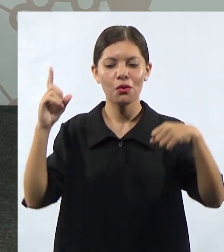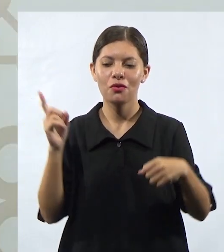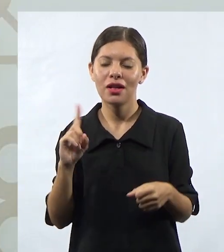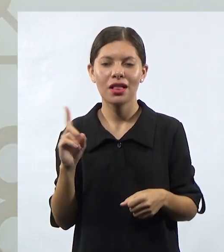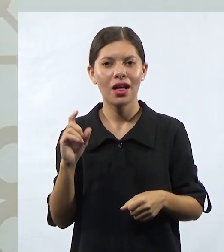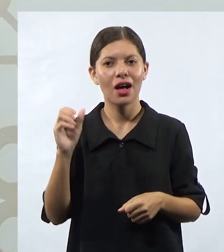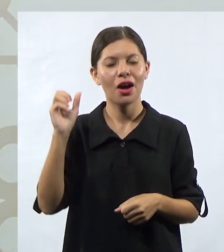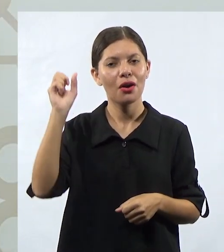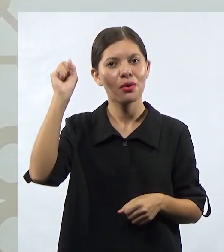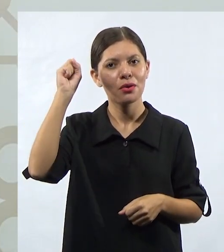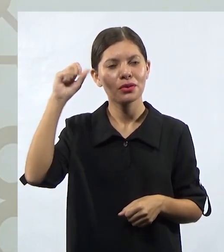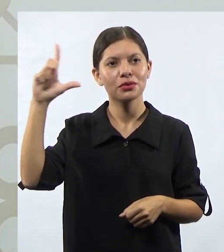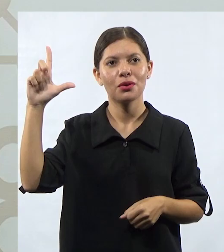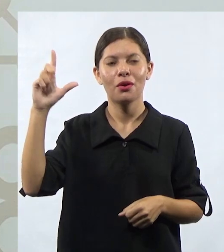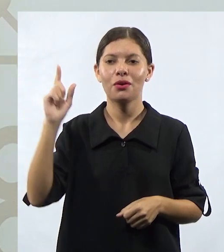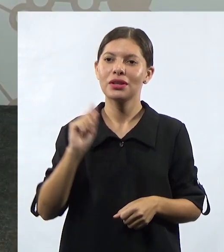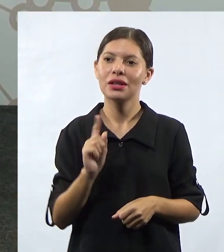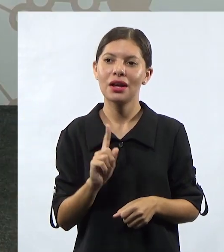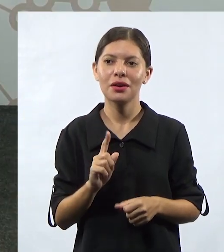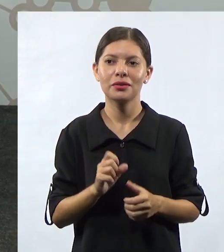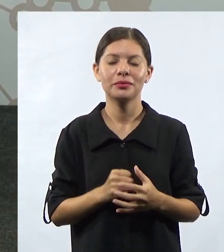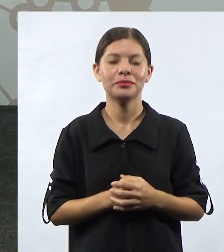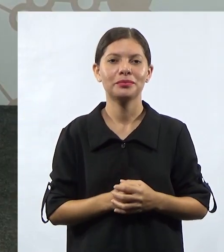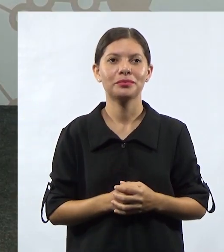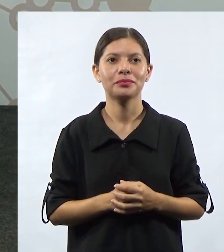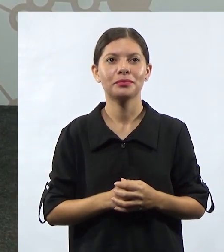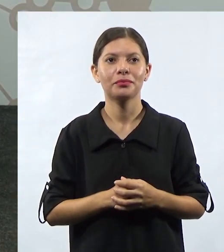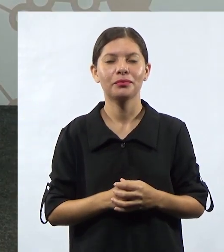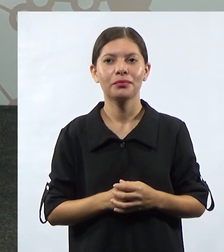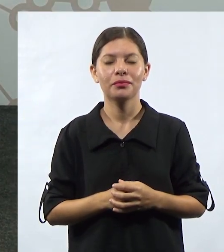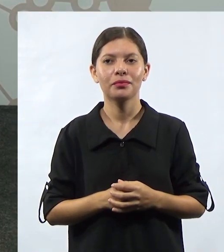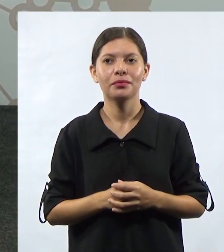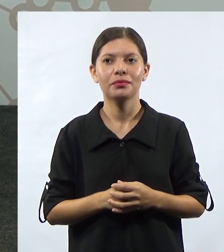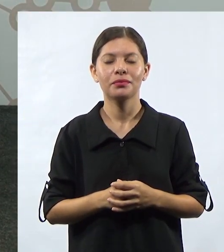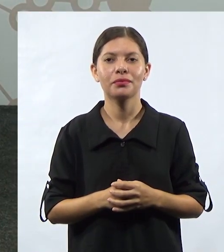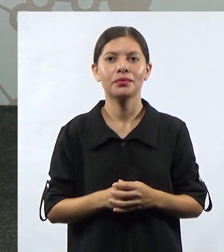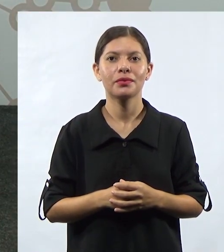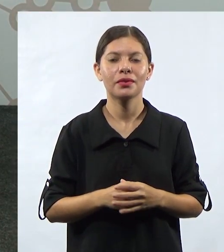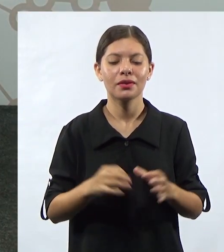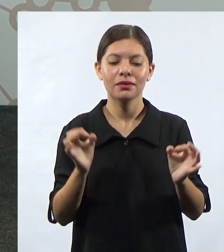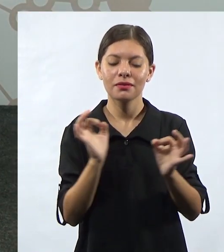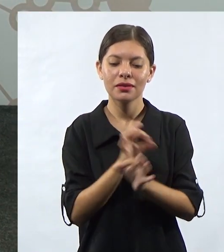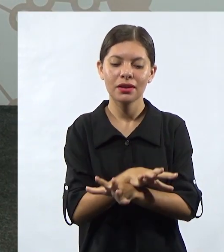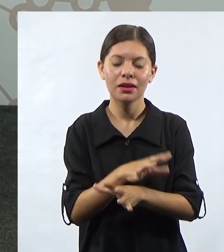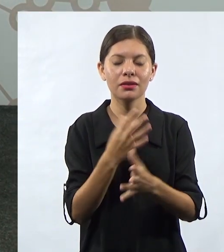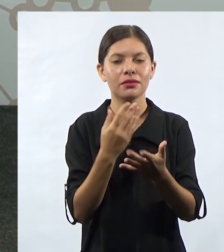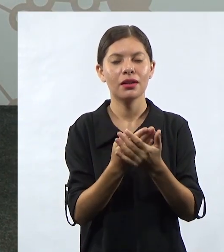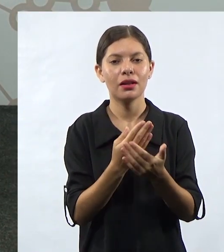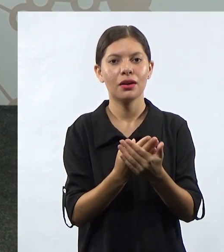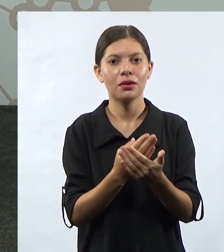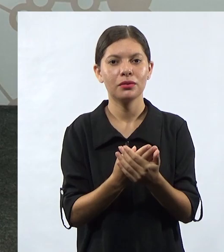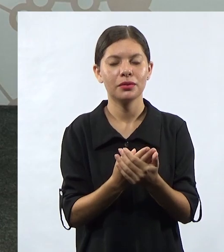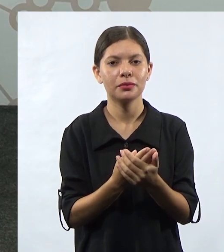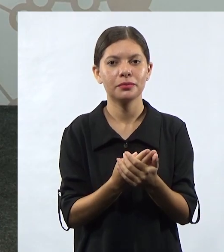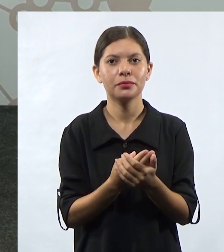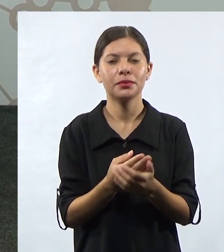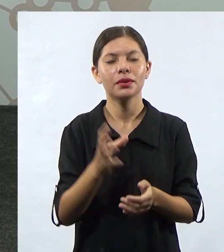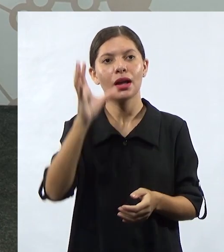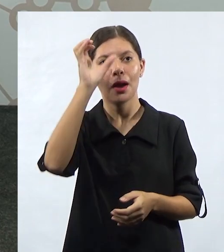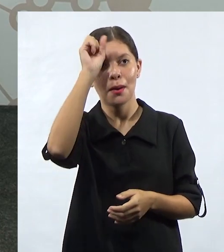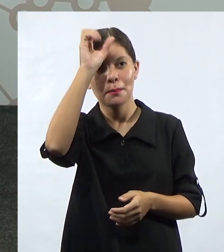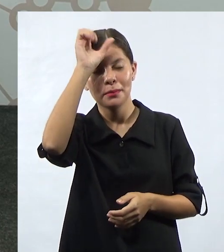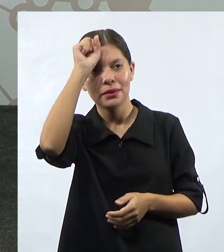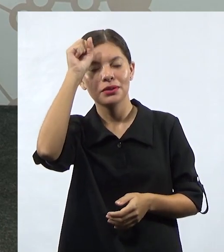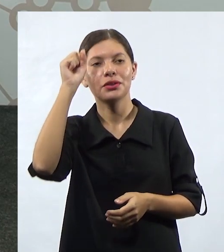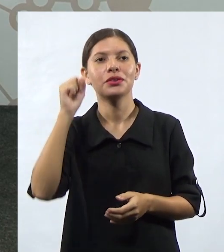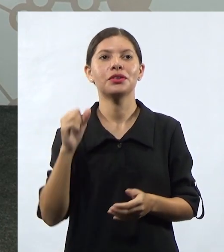tá, gente? A professora, acho que a gente já está encaminhando, né, para o final da nossa aula. Eu